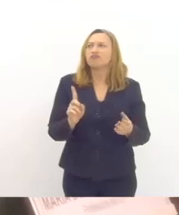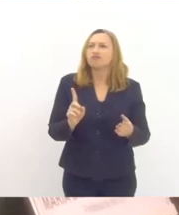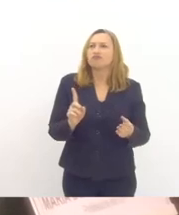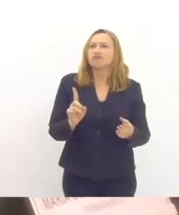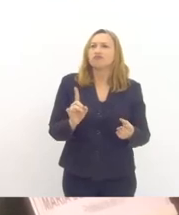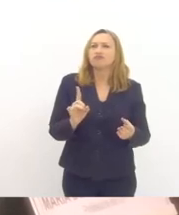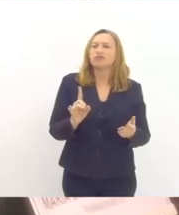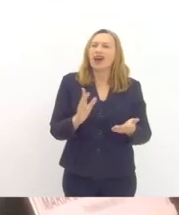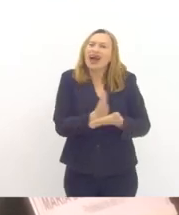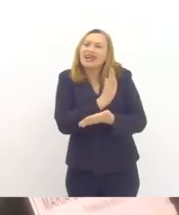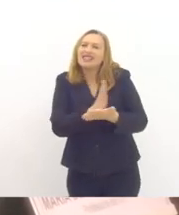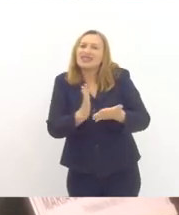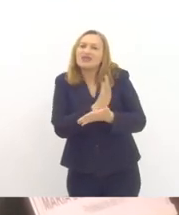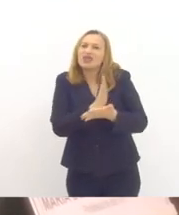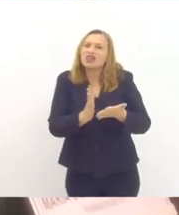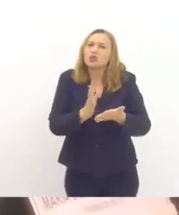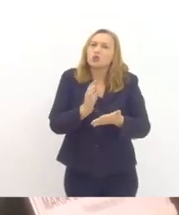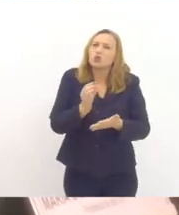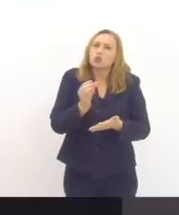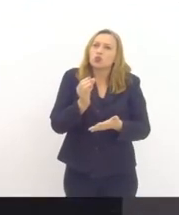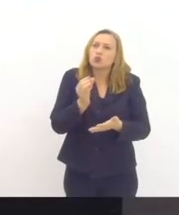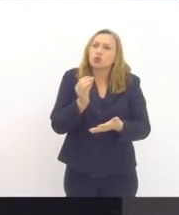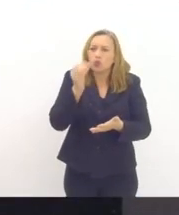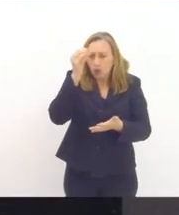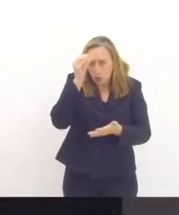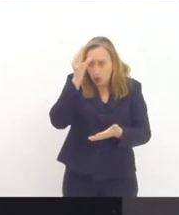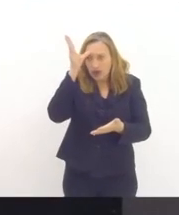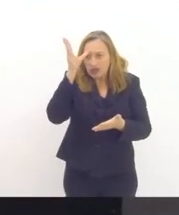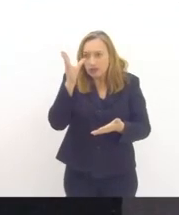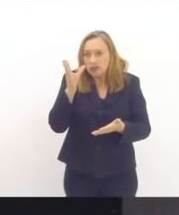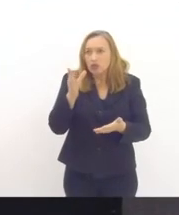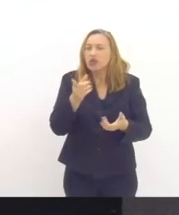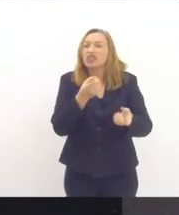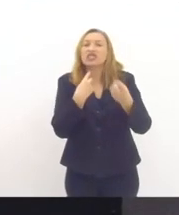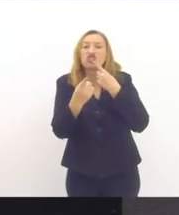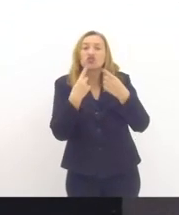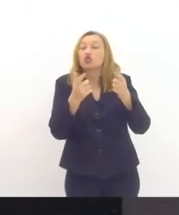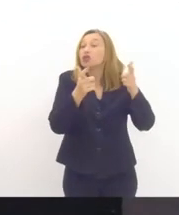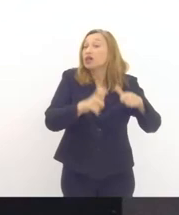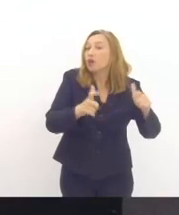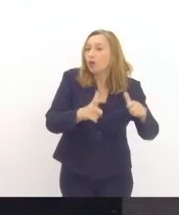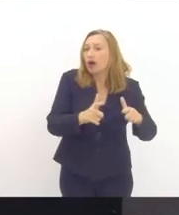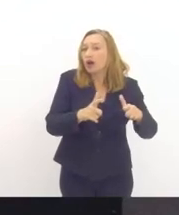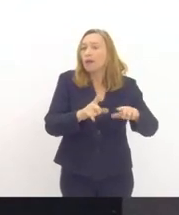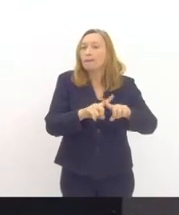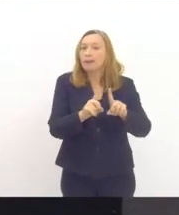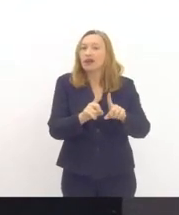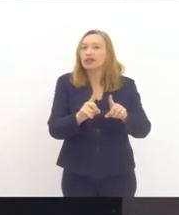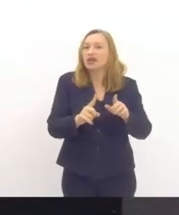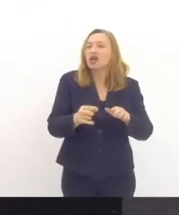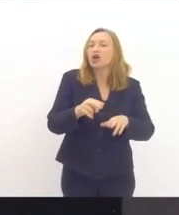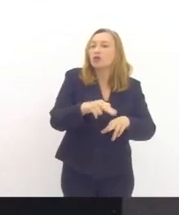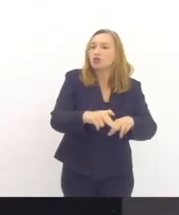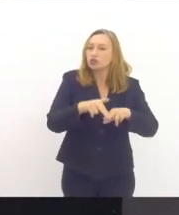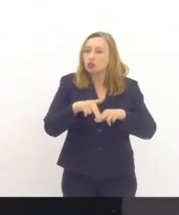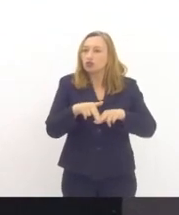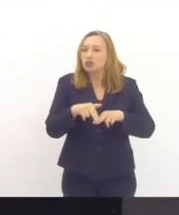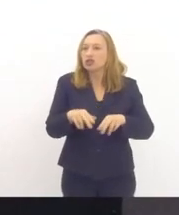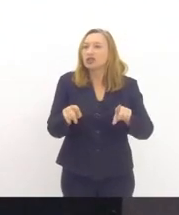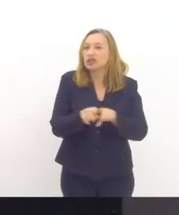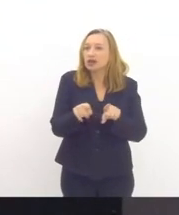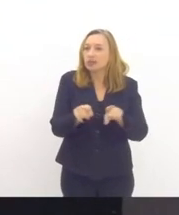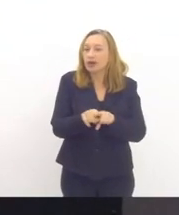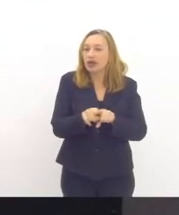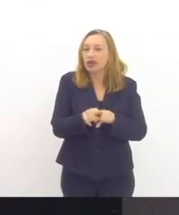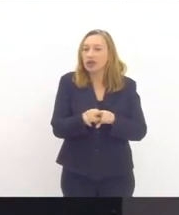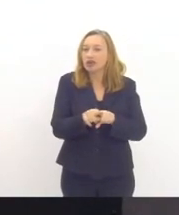por, muitas vezes, um conhecimento do que ali está sendo discutido. Né? E é um dos motivos que também isolam